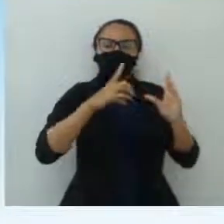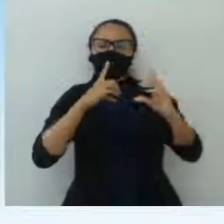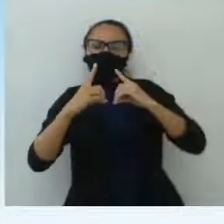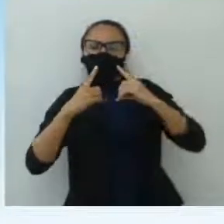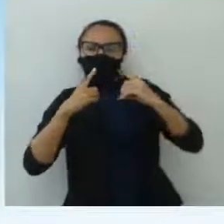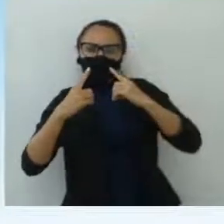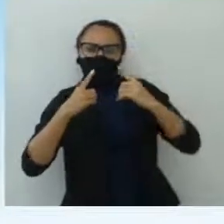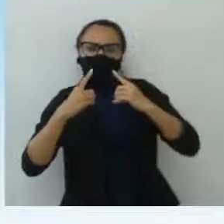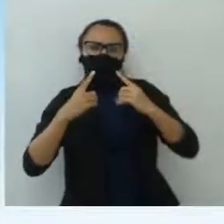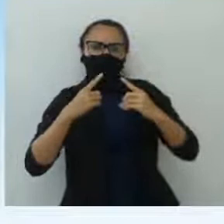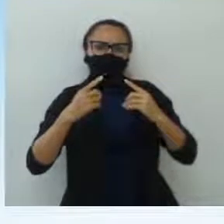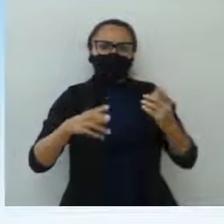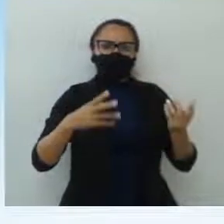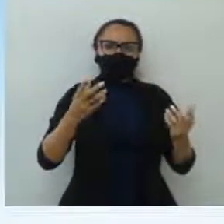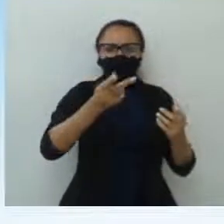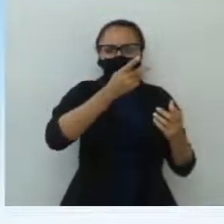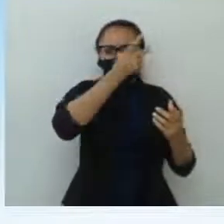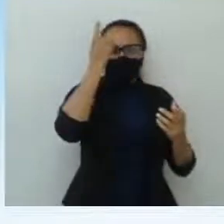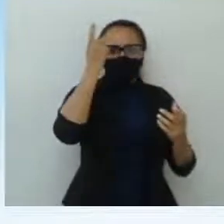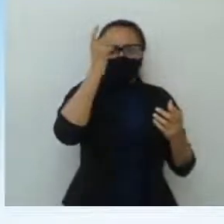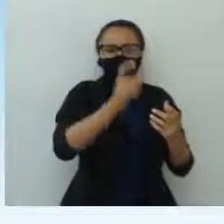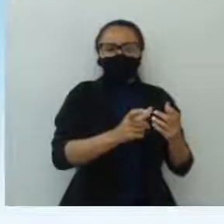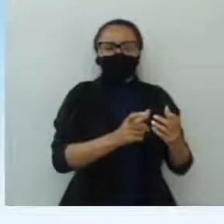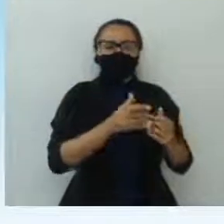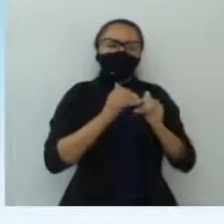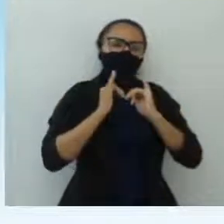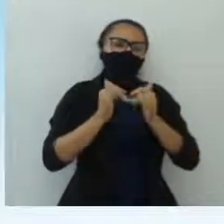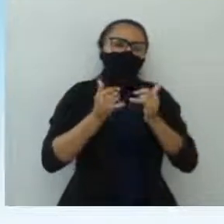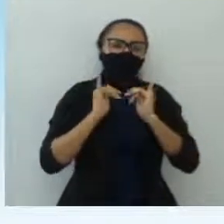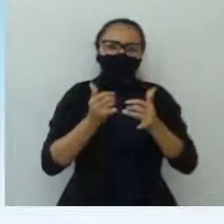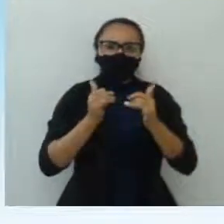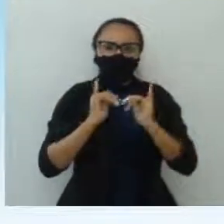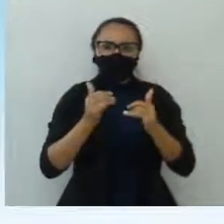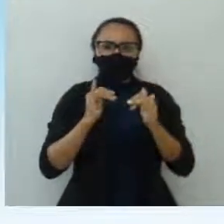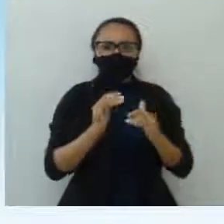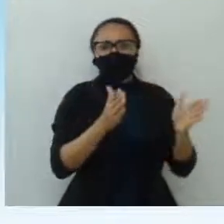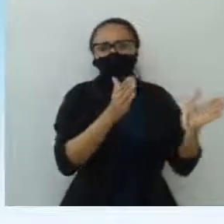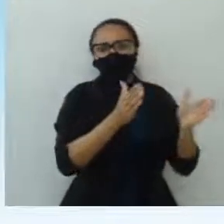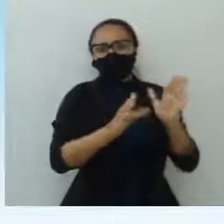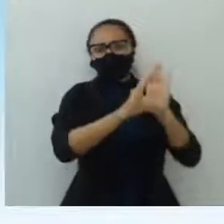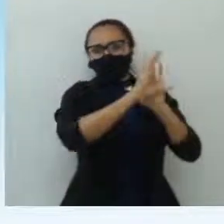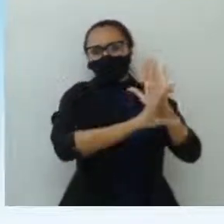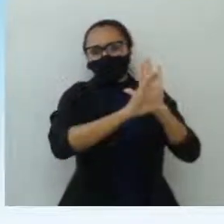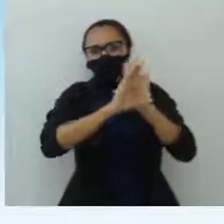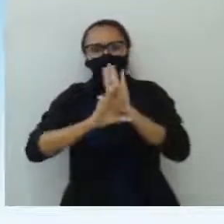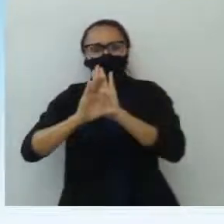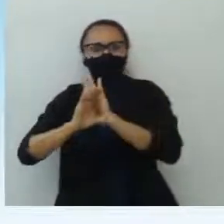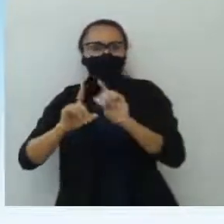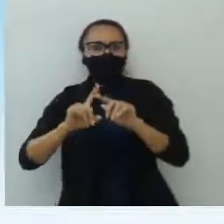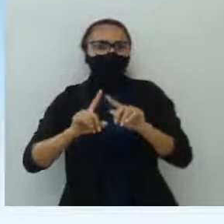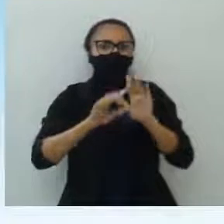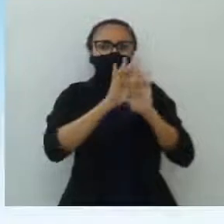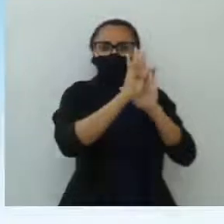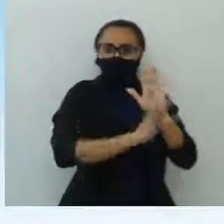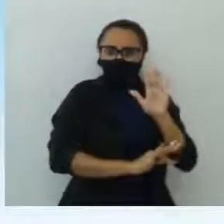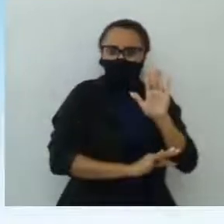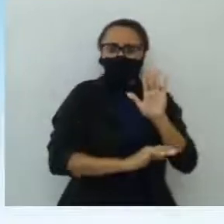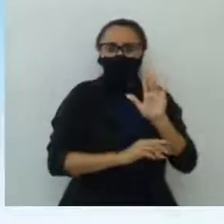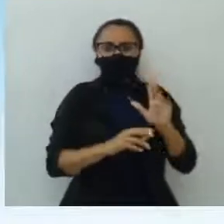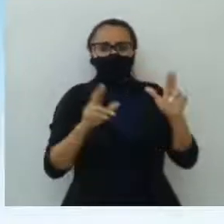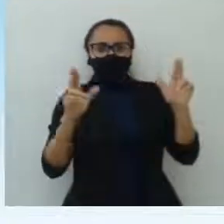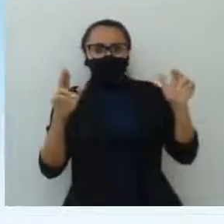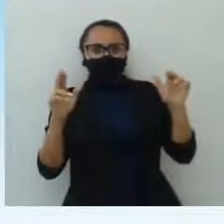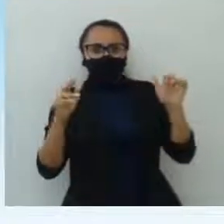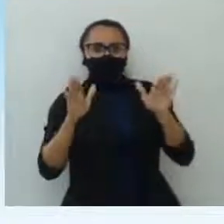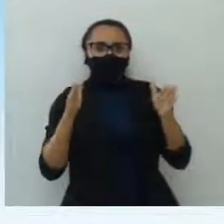gente tem a personagem, o narrador, a gente tem a divisão em capítulos, mas o texto teatral ele é feito para